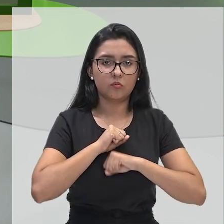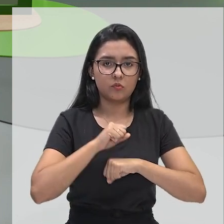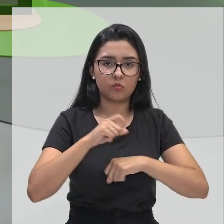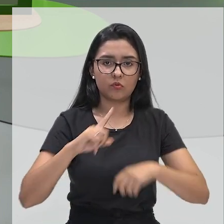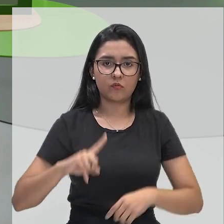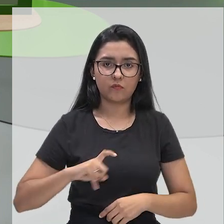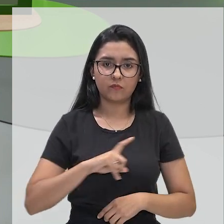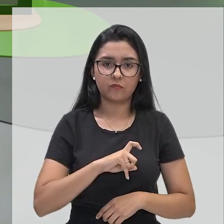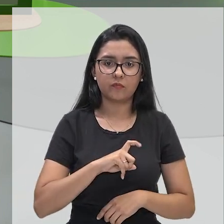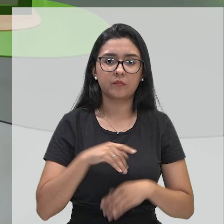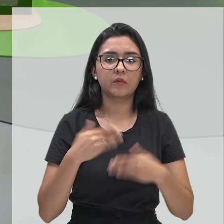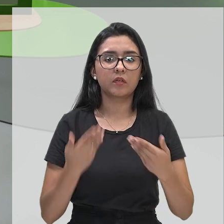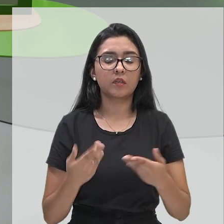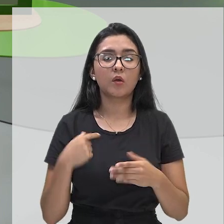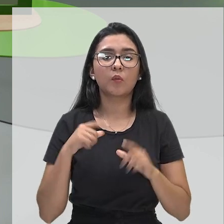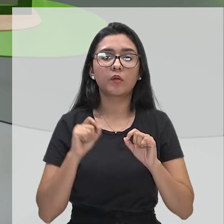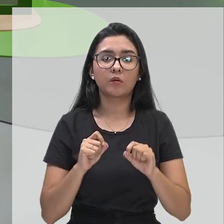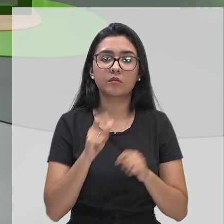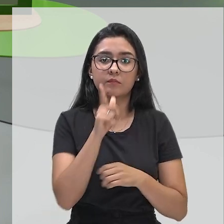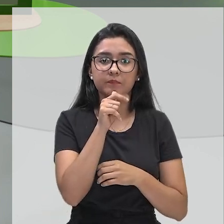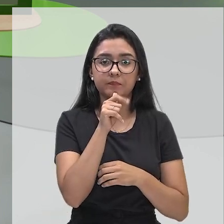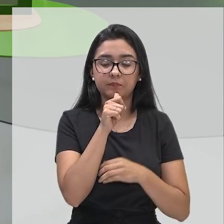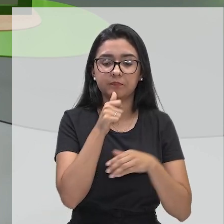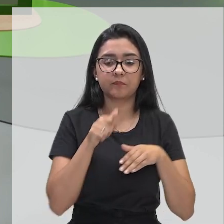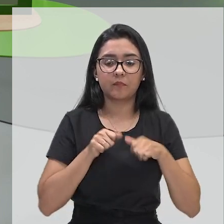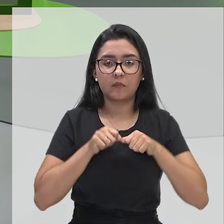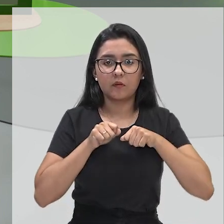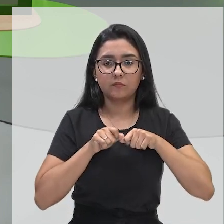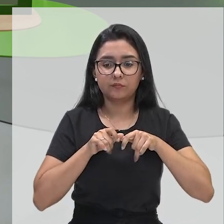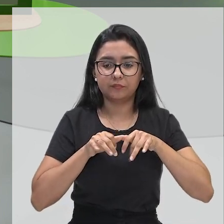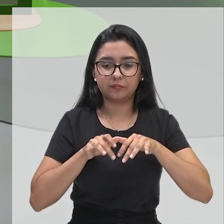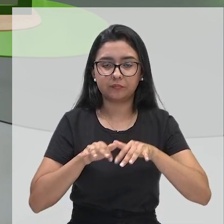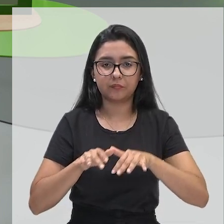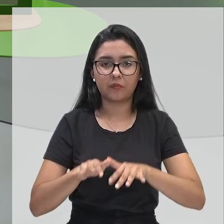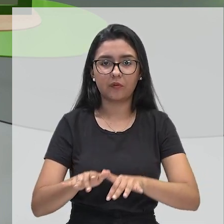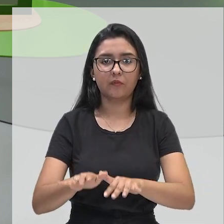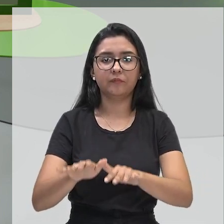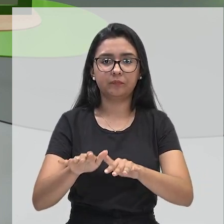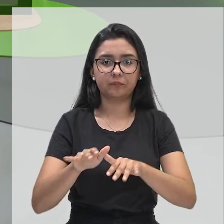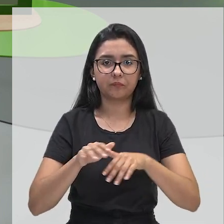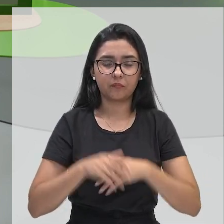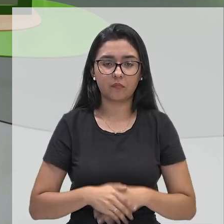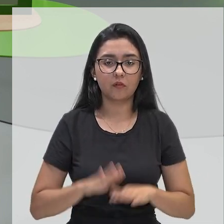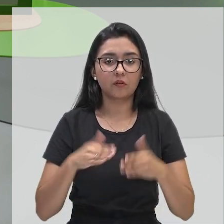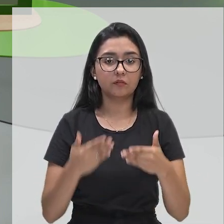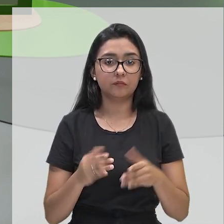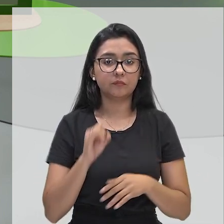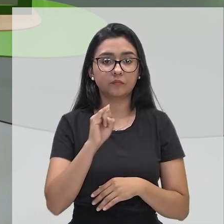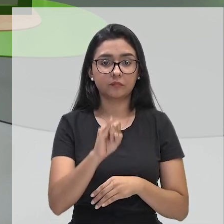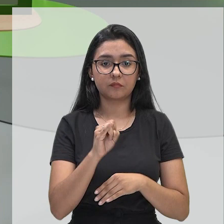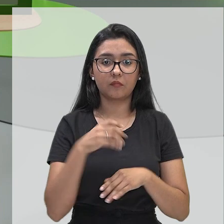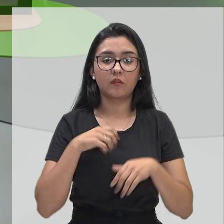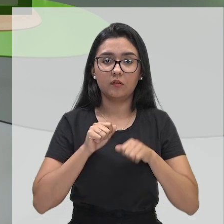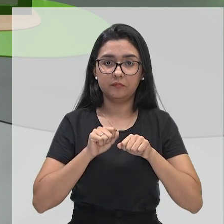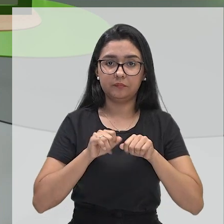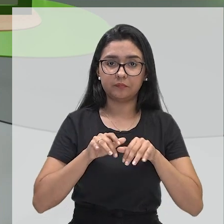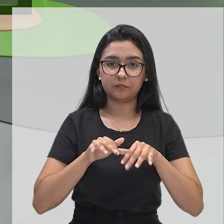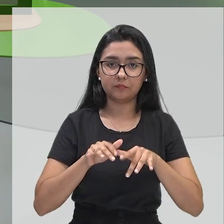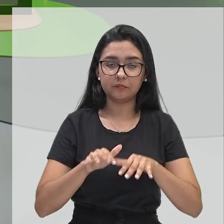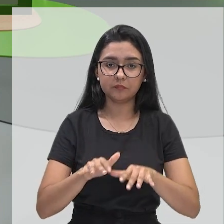e aí ela vai liberar esses ovos, né? Que vai cair ali no ambiente aquático. Quando esses ovos